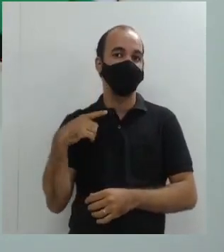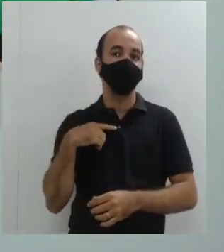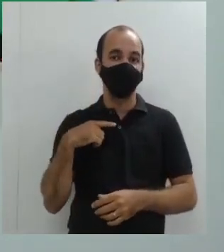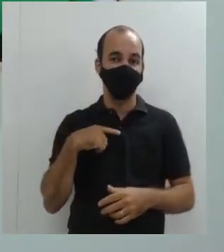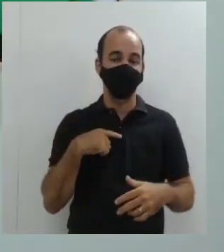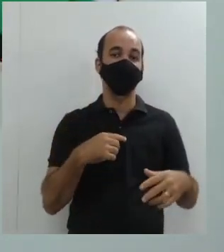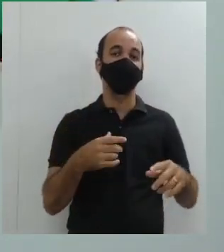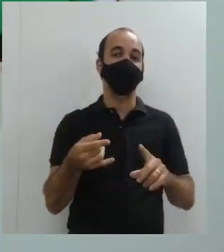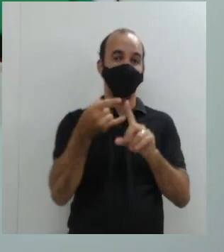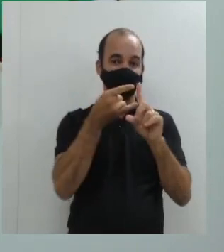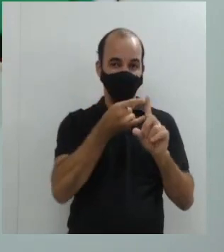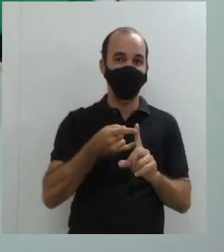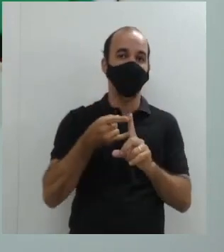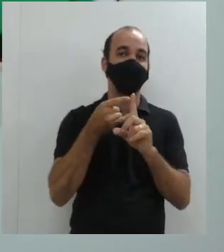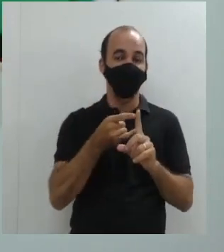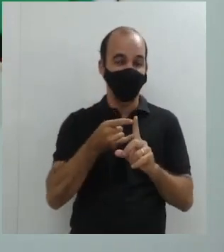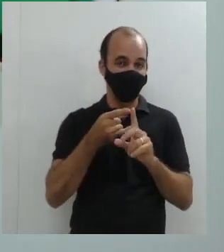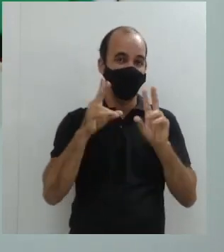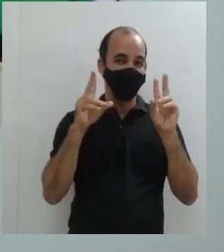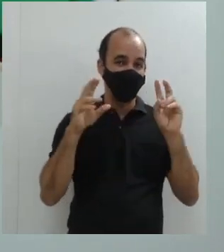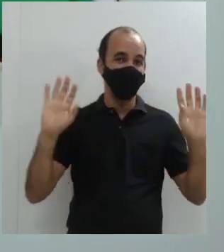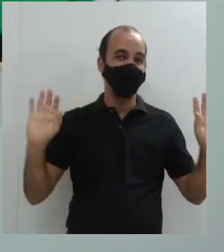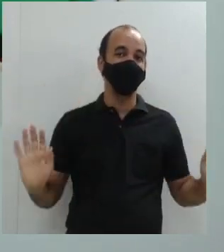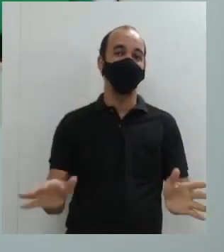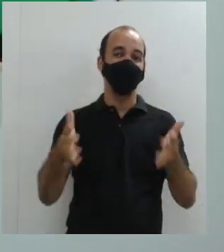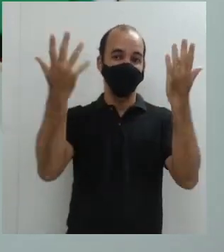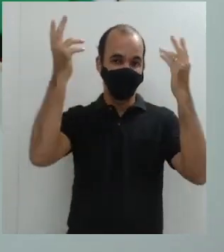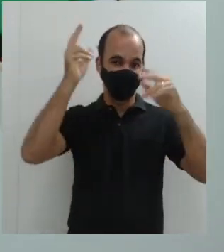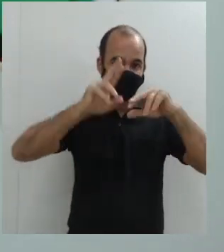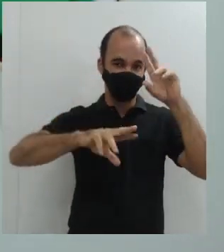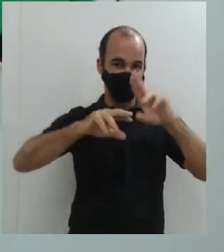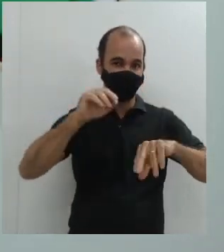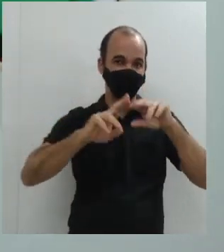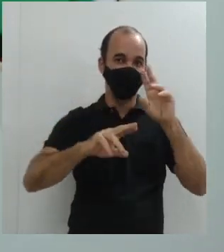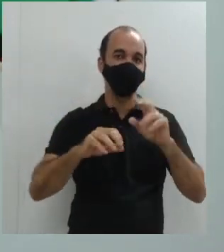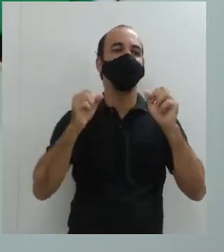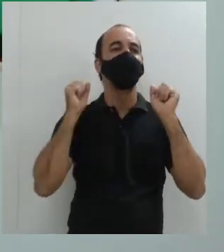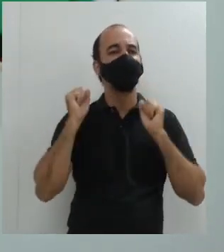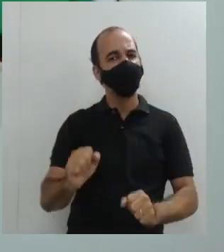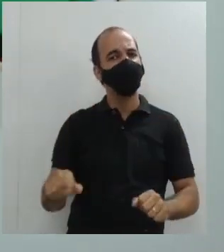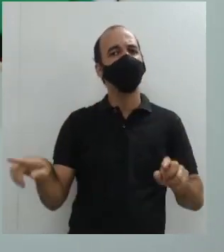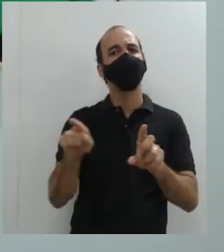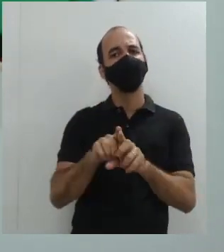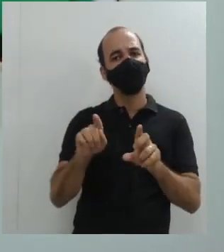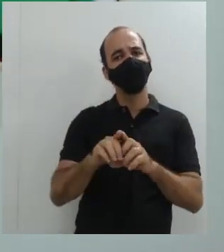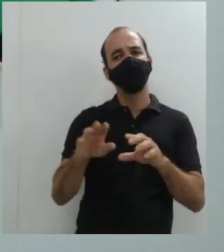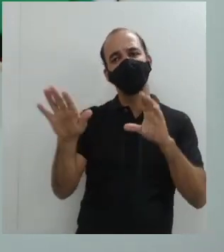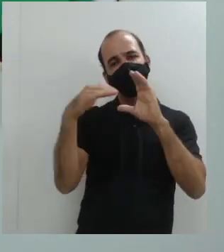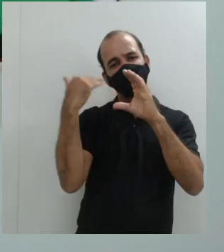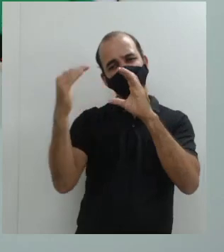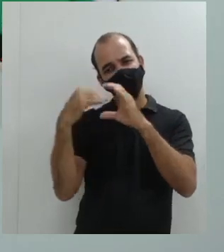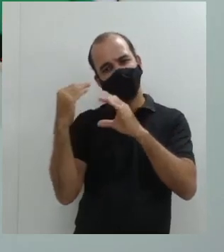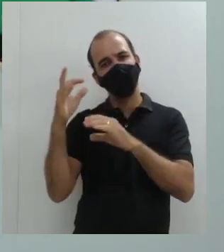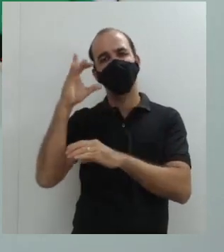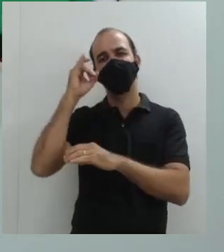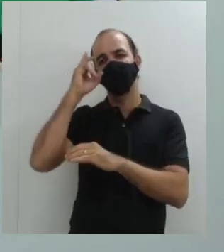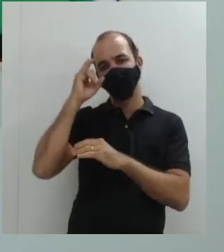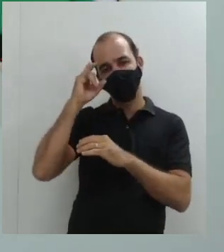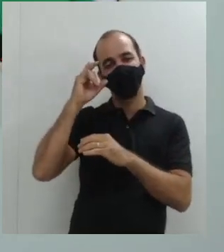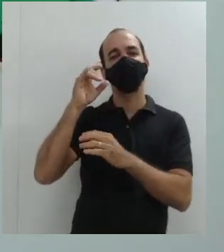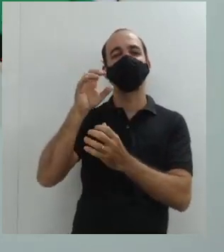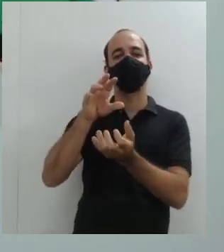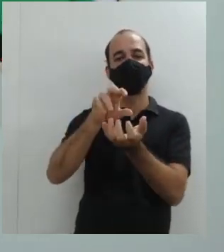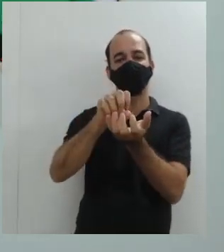junto? Você pode mandar também pro Instagram aqui do EducaPE, não é isso? Não é isso, Robertão? Confirma? Então, ó, manda